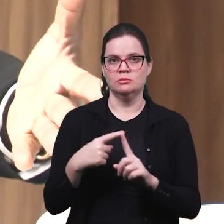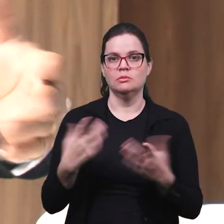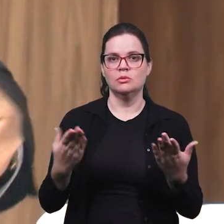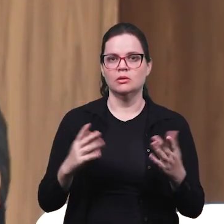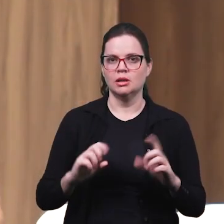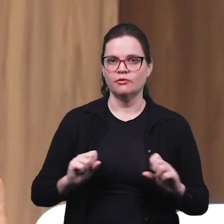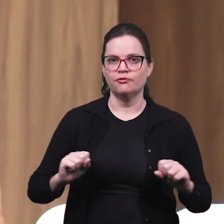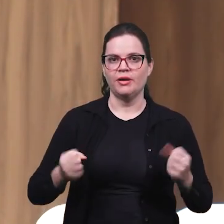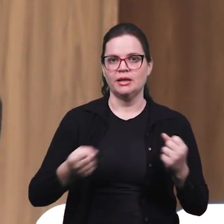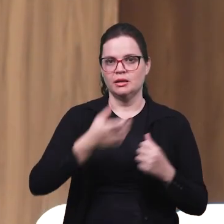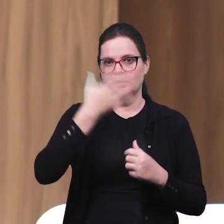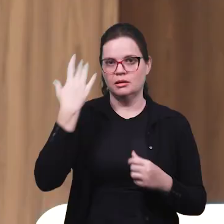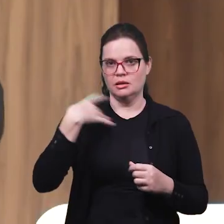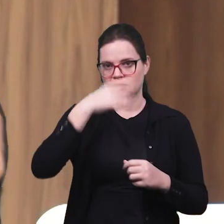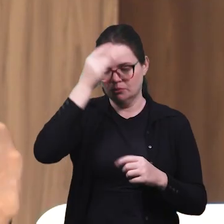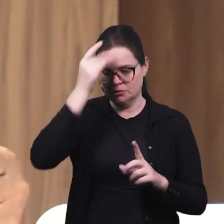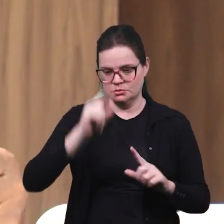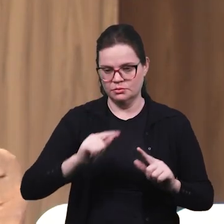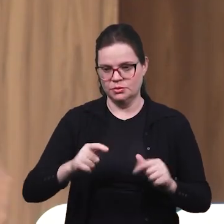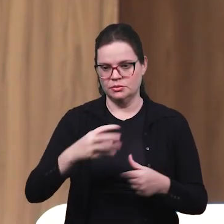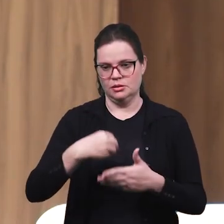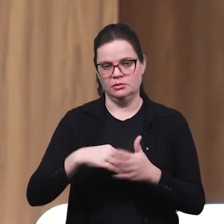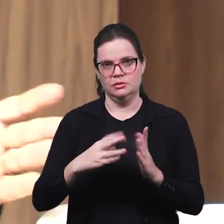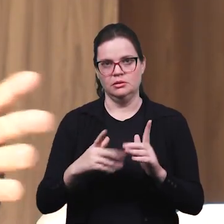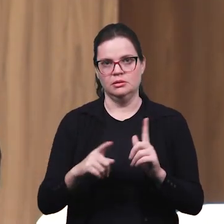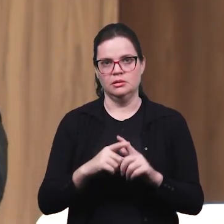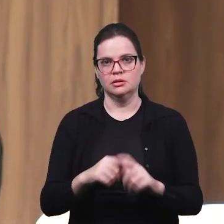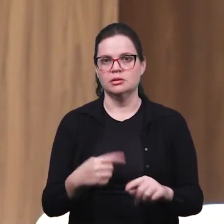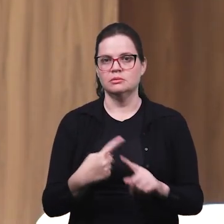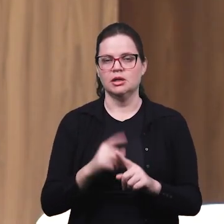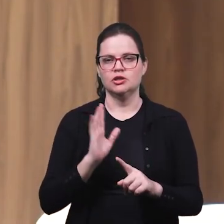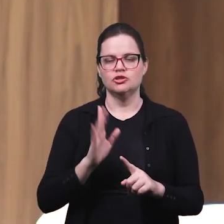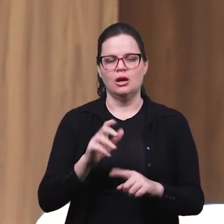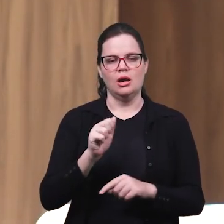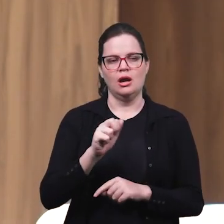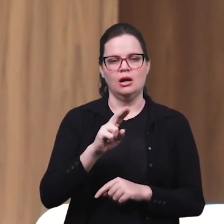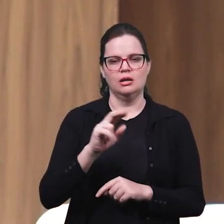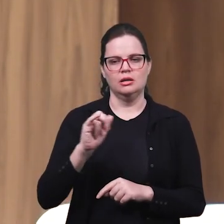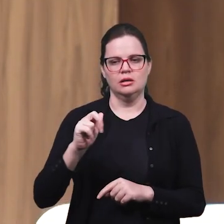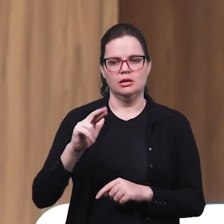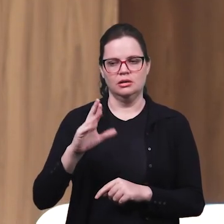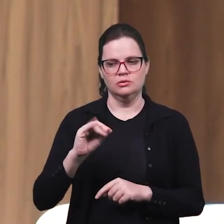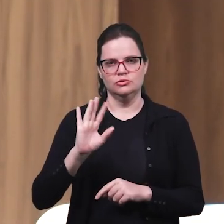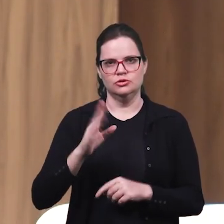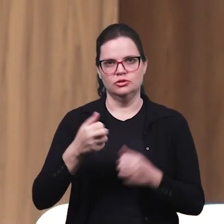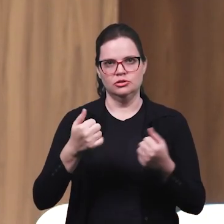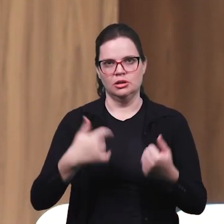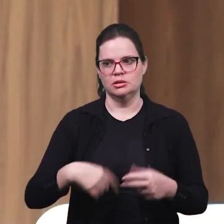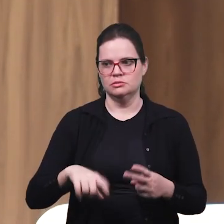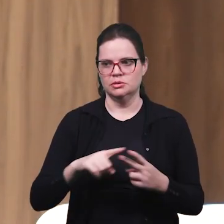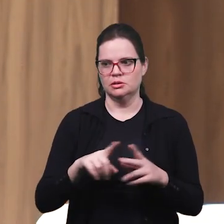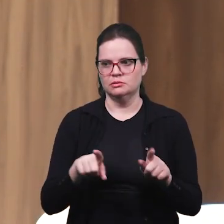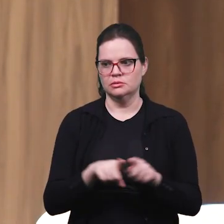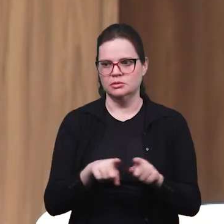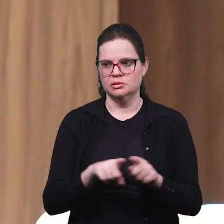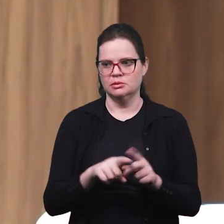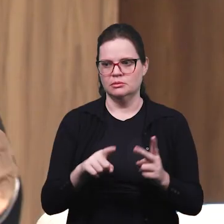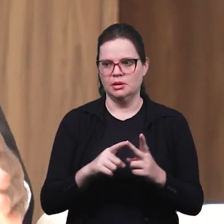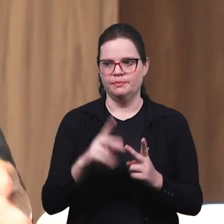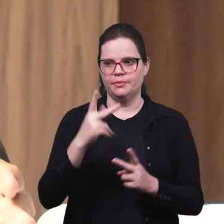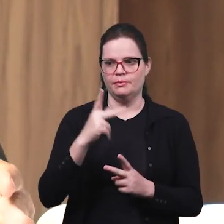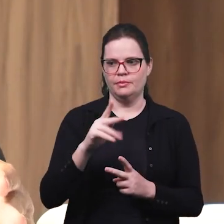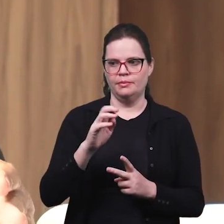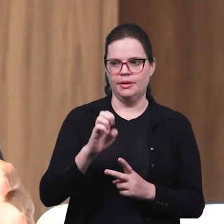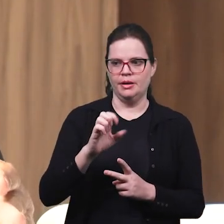Espírito Santo está agindo na igreja, não o homem está agindo. Você já viu o arianismo, já falamos, tem aqui o pelagianismo.